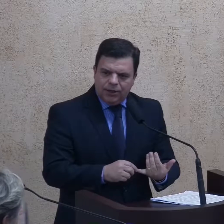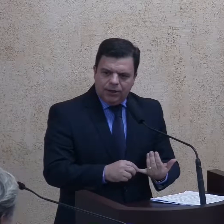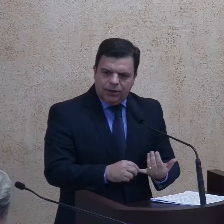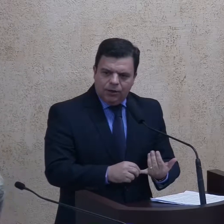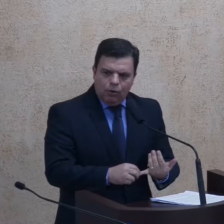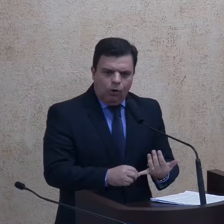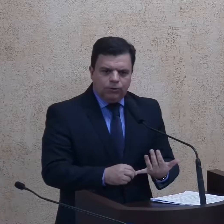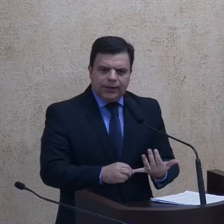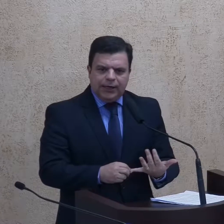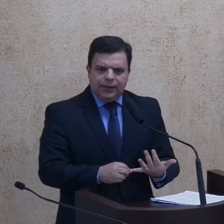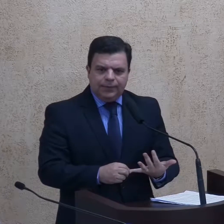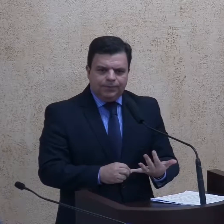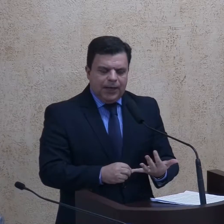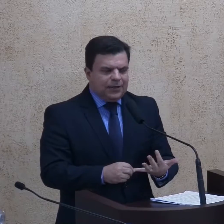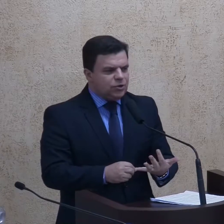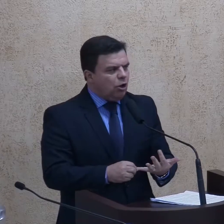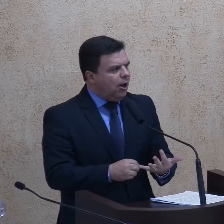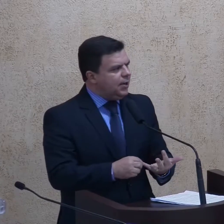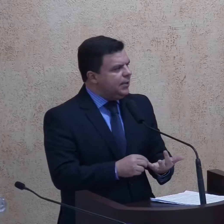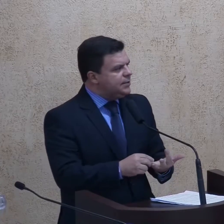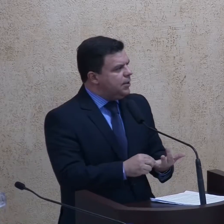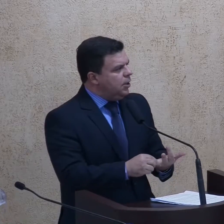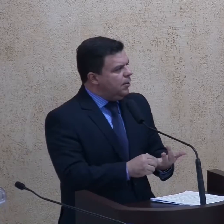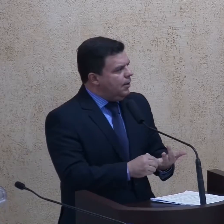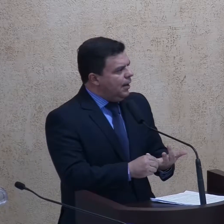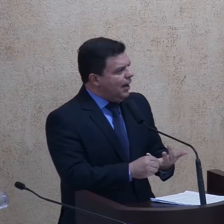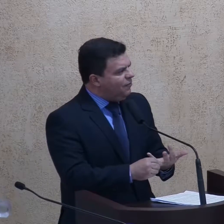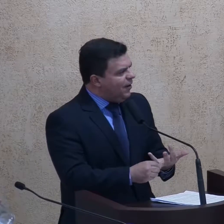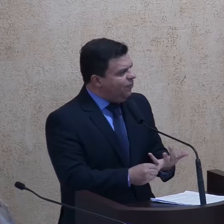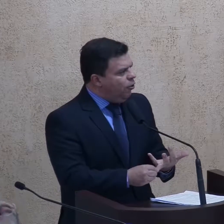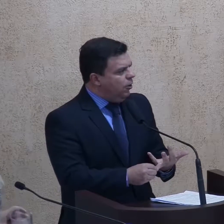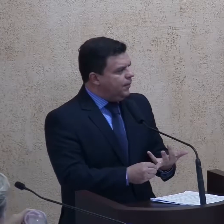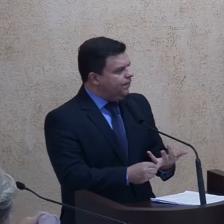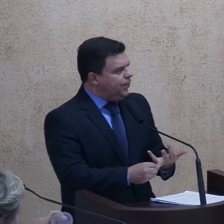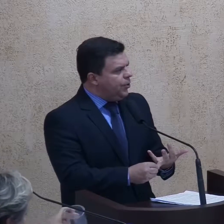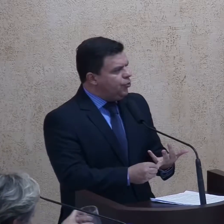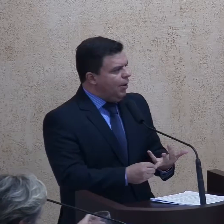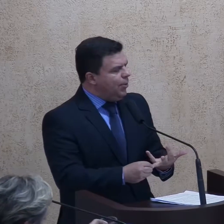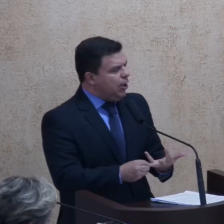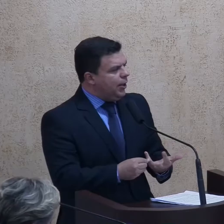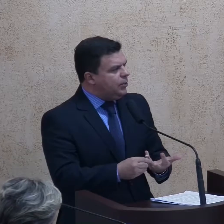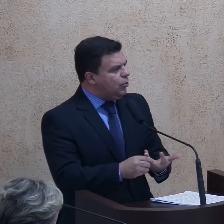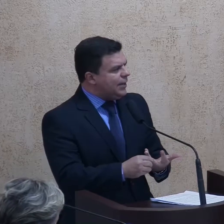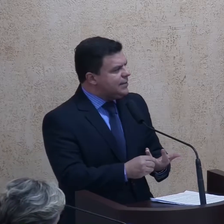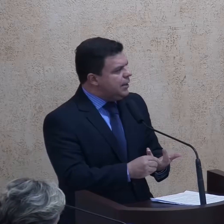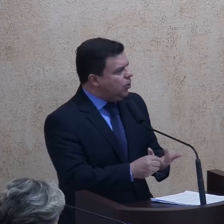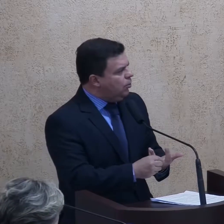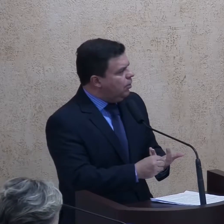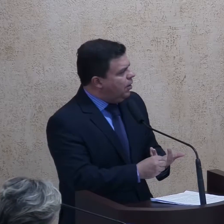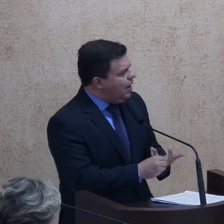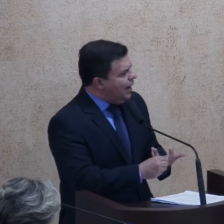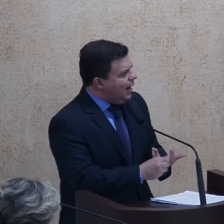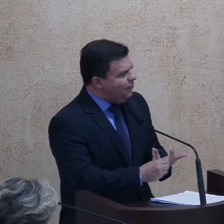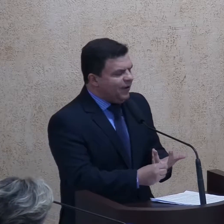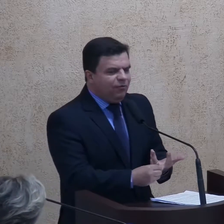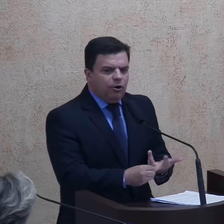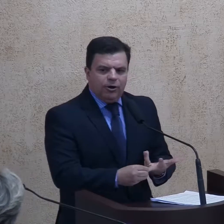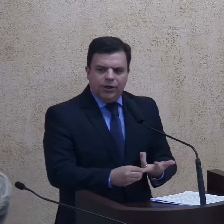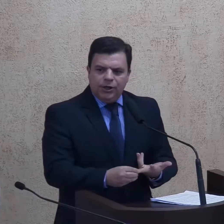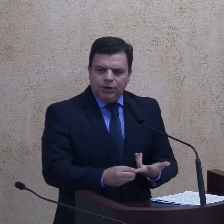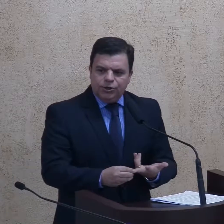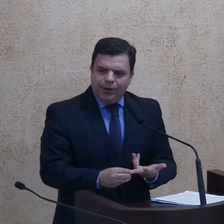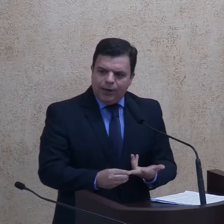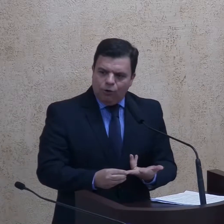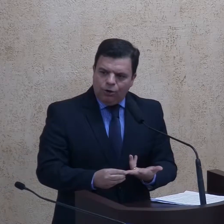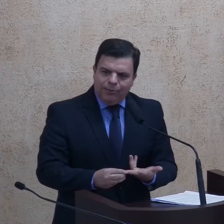legislamos contra as drogas, a favor de uma melhor educação, a